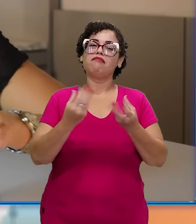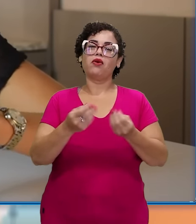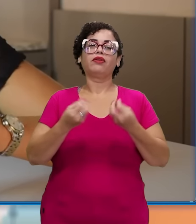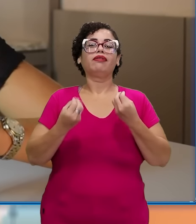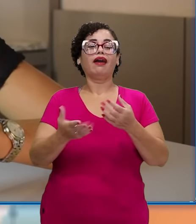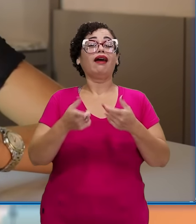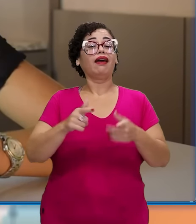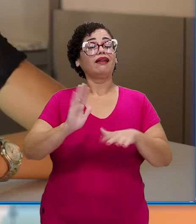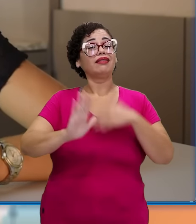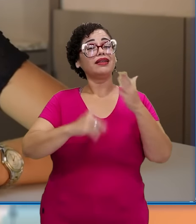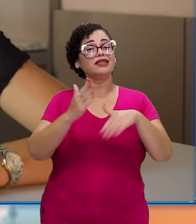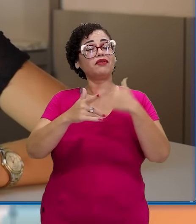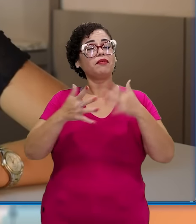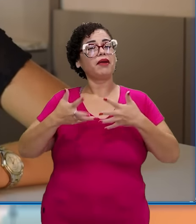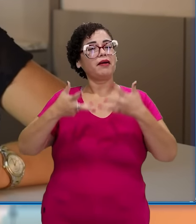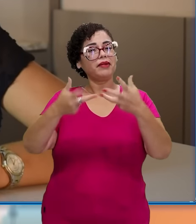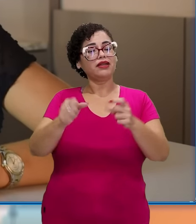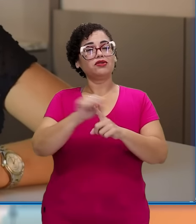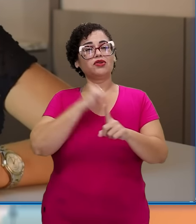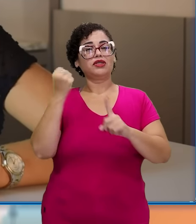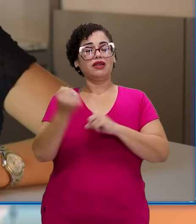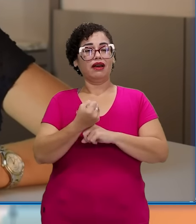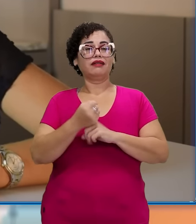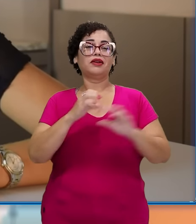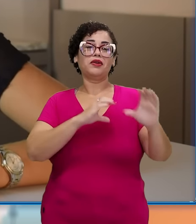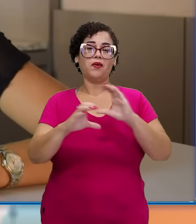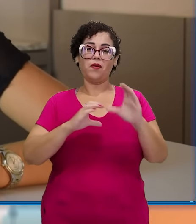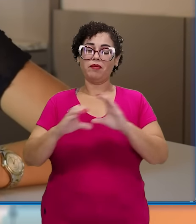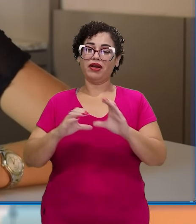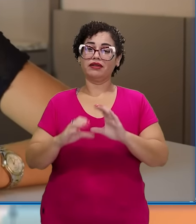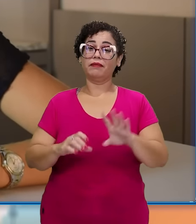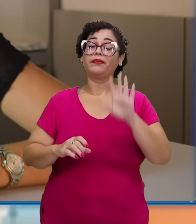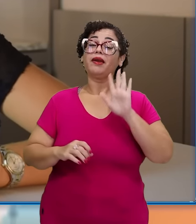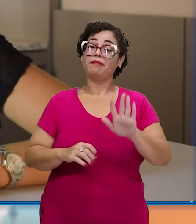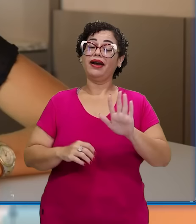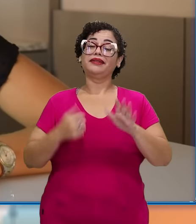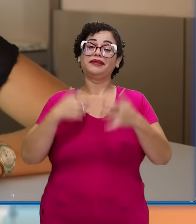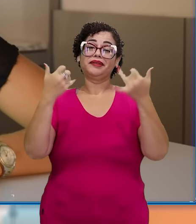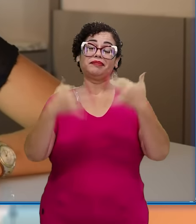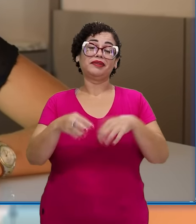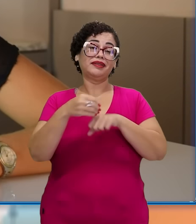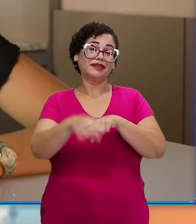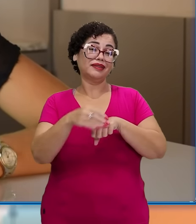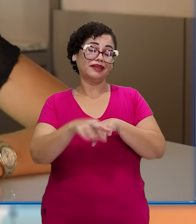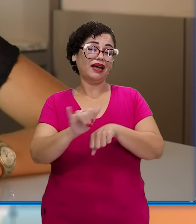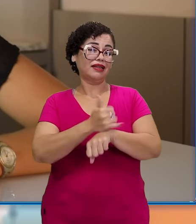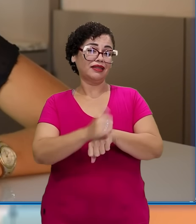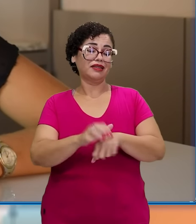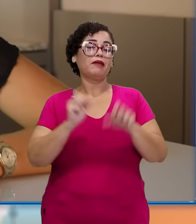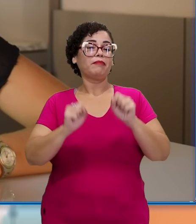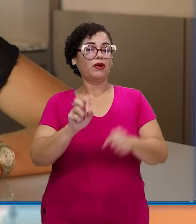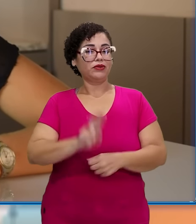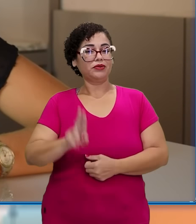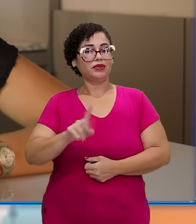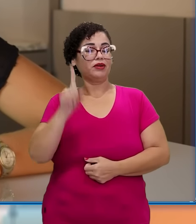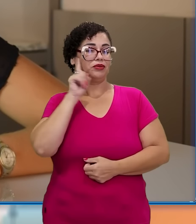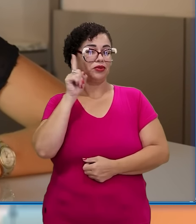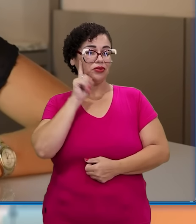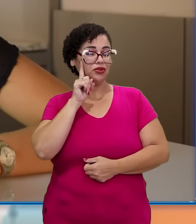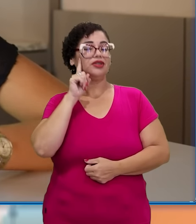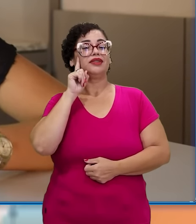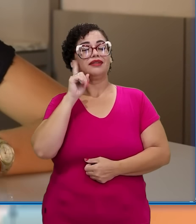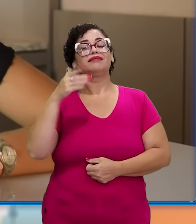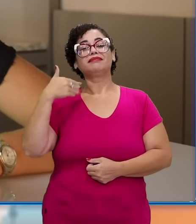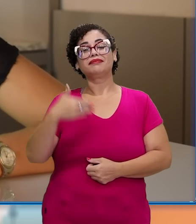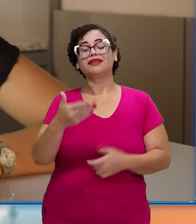suporte vão oferecer o desenvolvimento dessas habilidades sociais e da comunicação mas vamos lá para algumas estratégias que podem ser